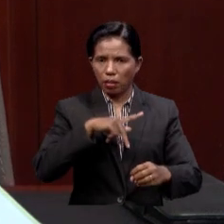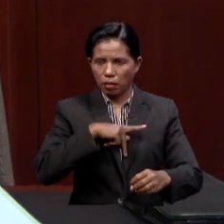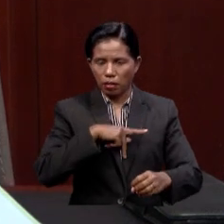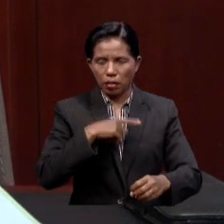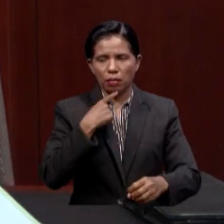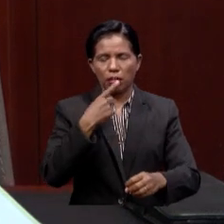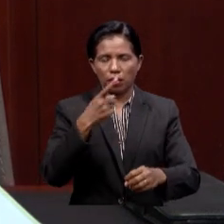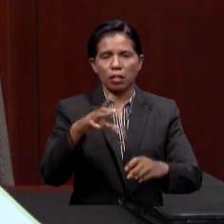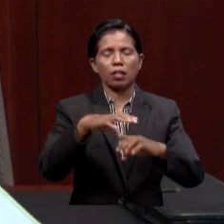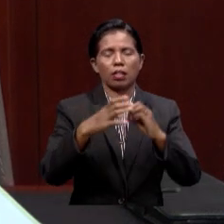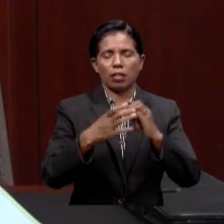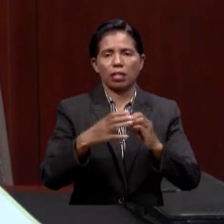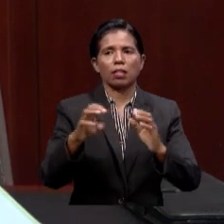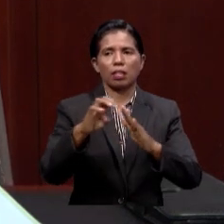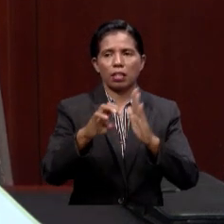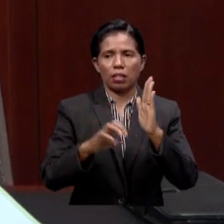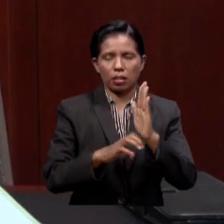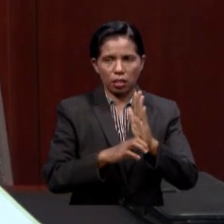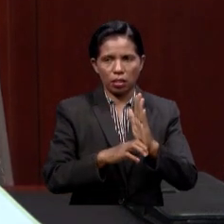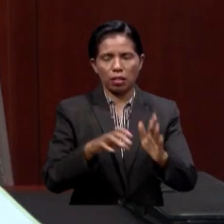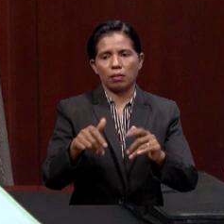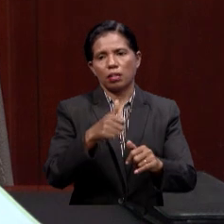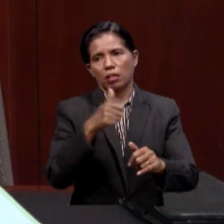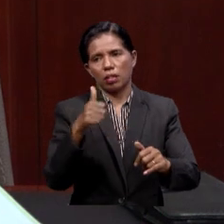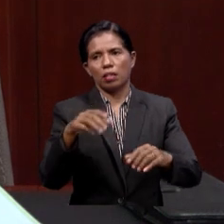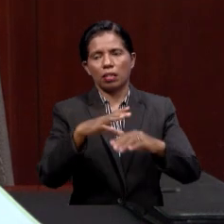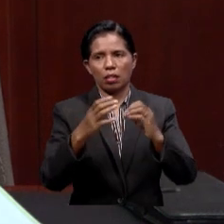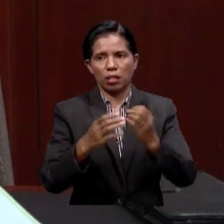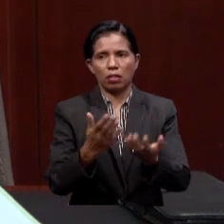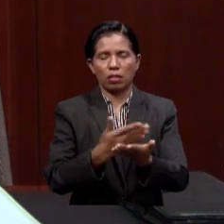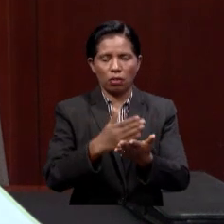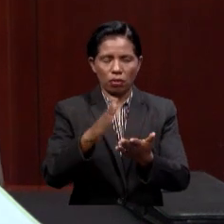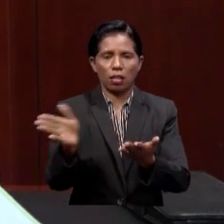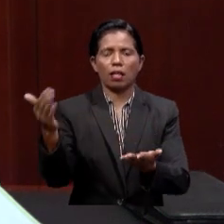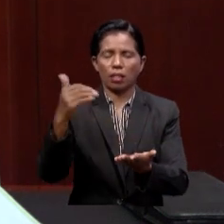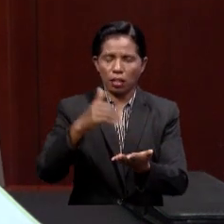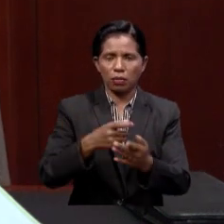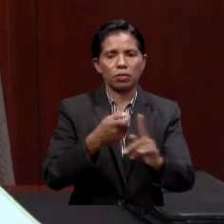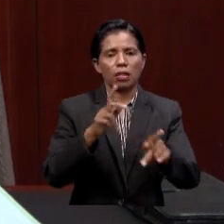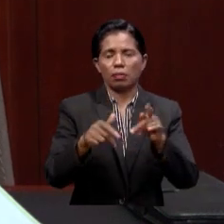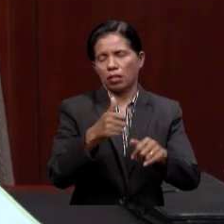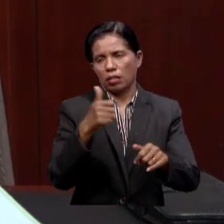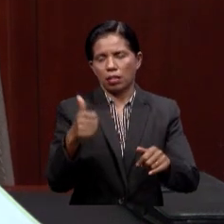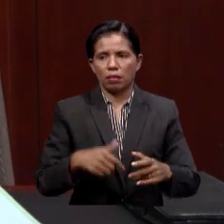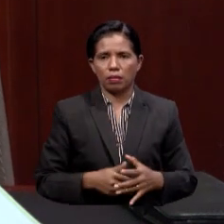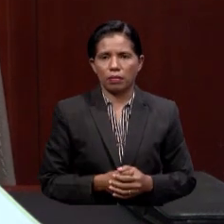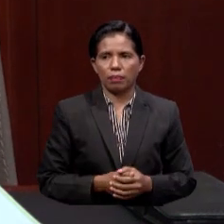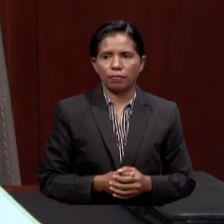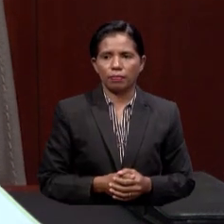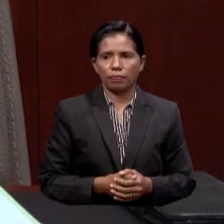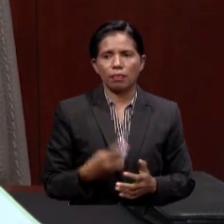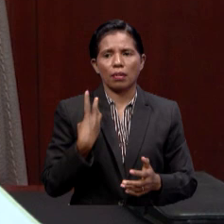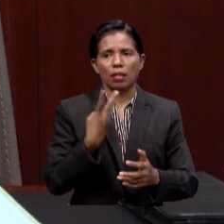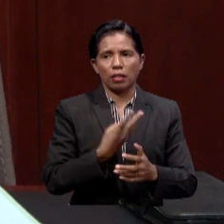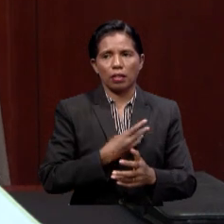balu rai estado, balu rai sirahola falitan bacene ne be ita hanu